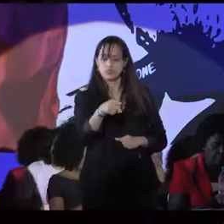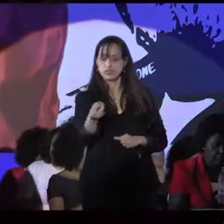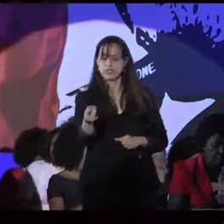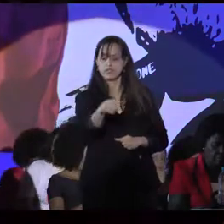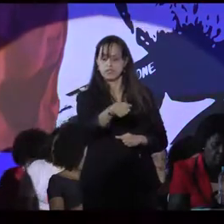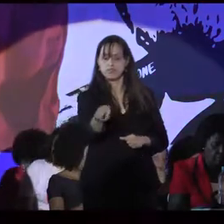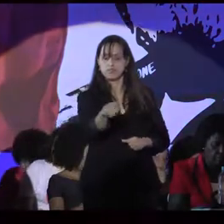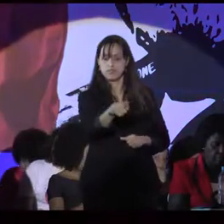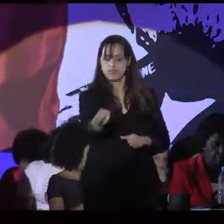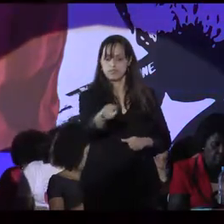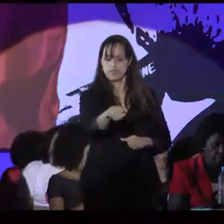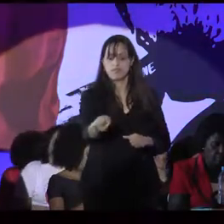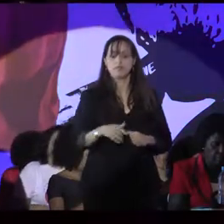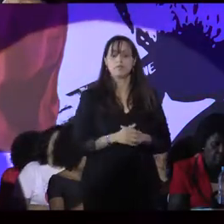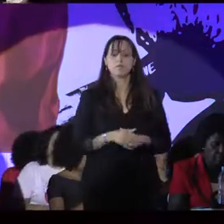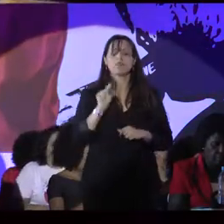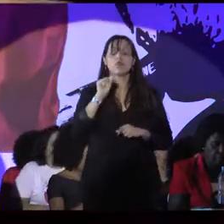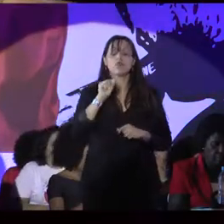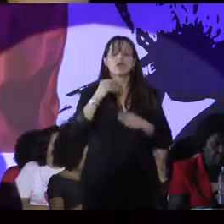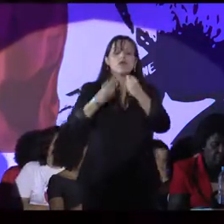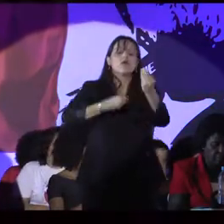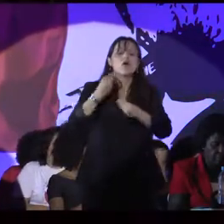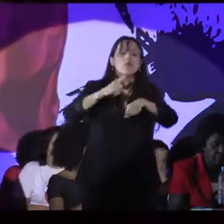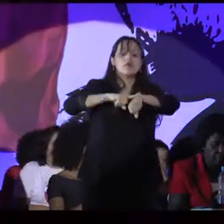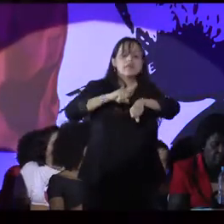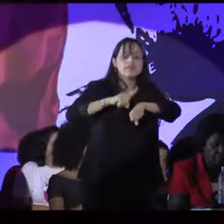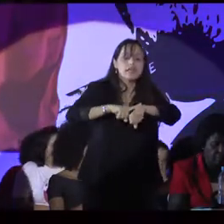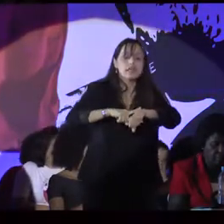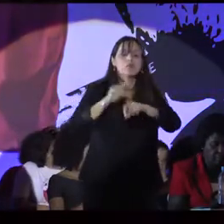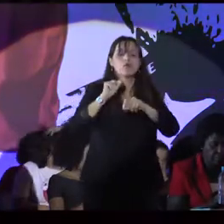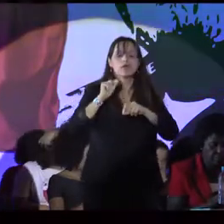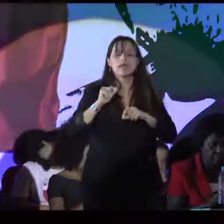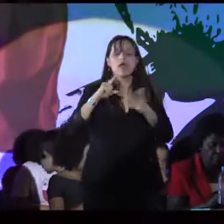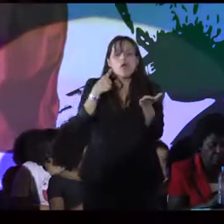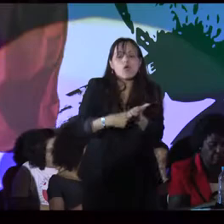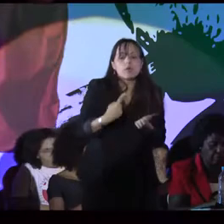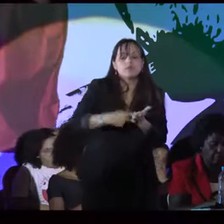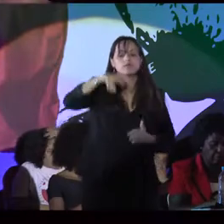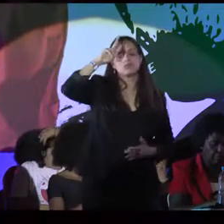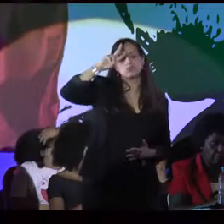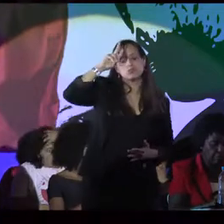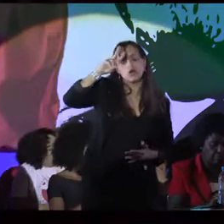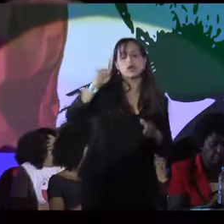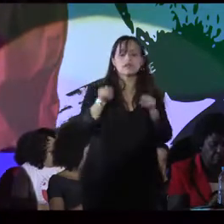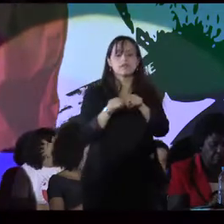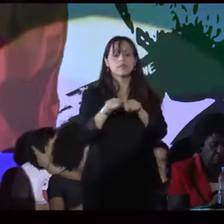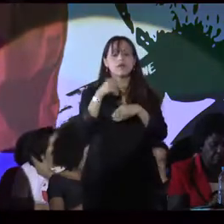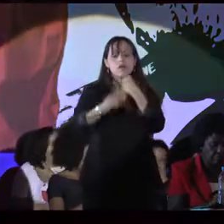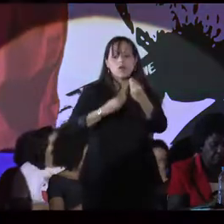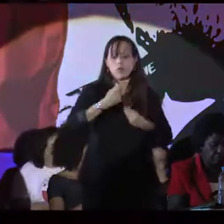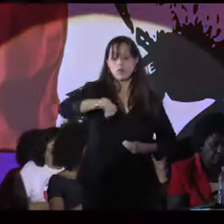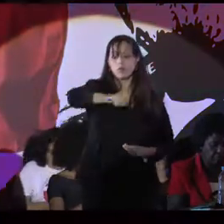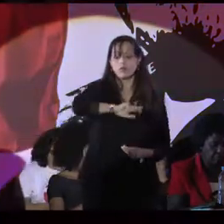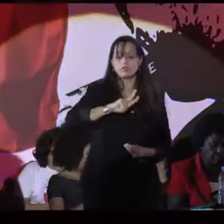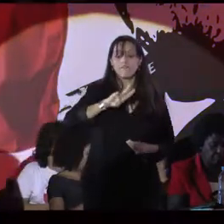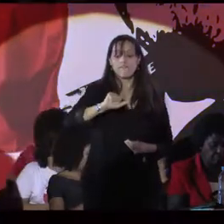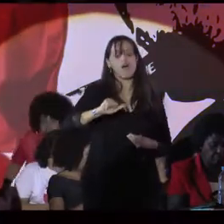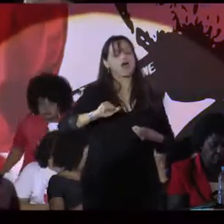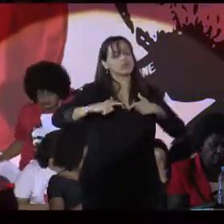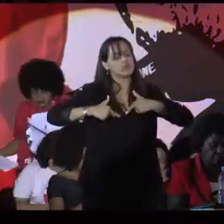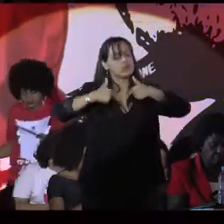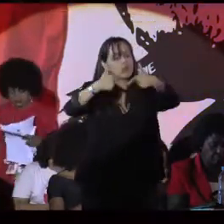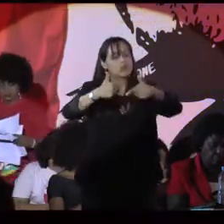vem, ao longo do tempo, cumprindo com o seu compromisso histórico e que cada um de nós levará